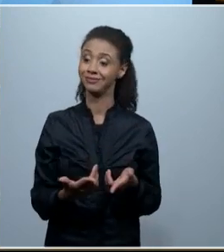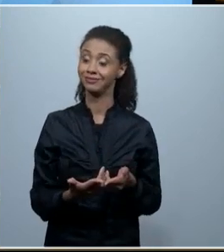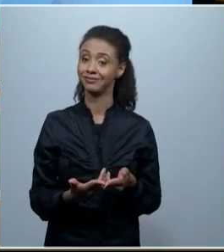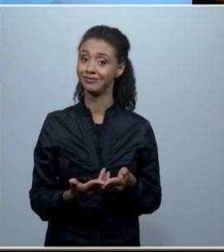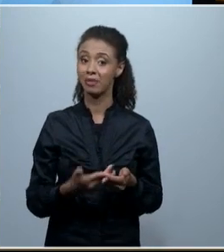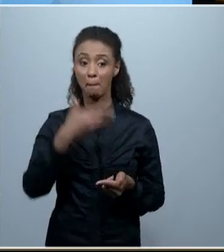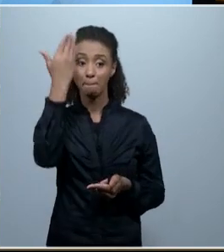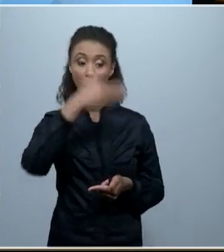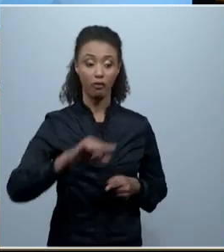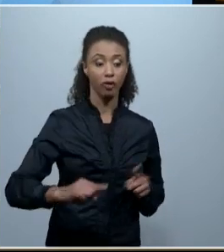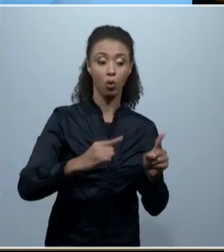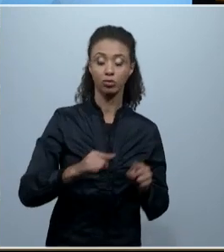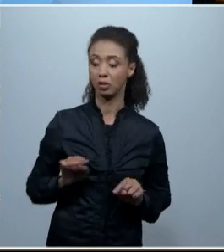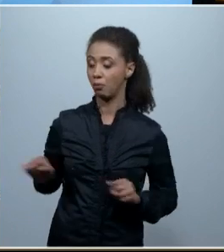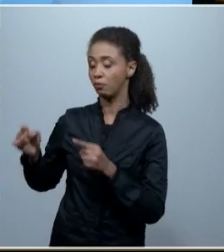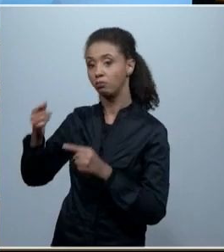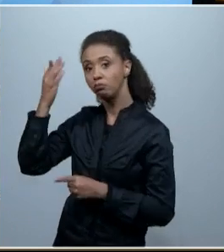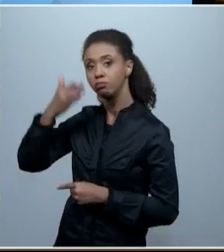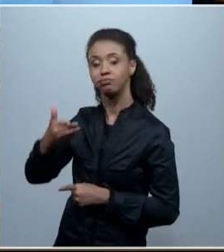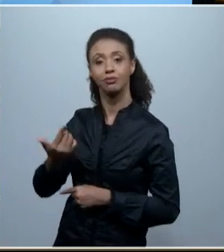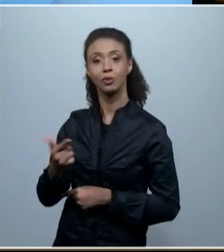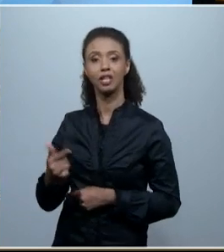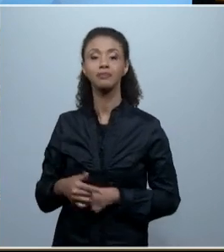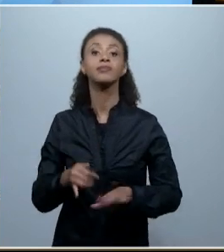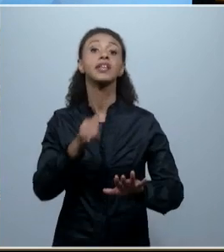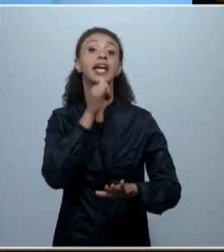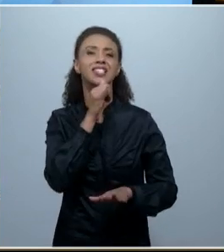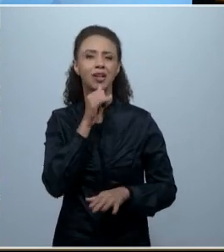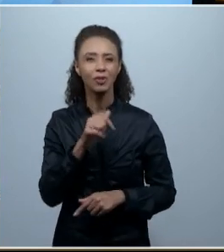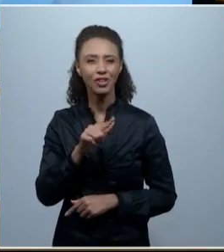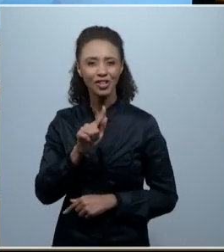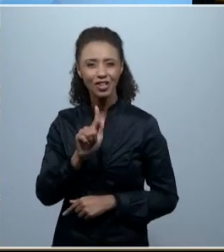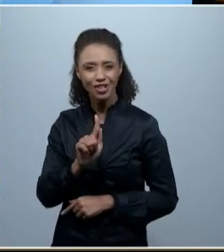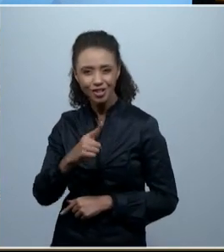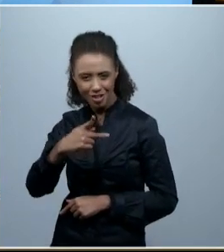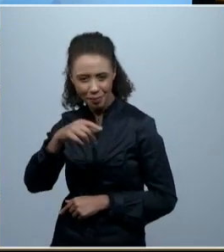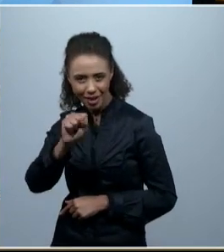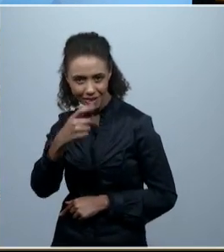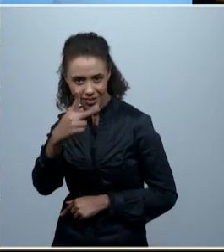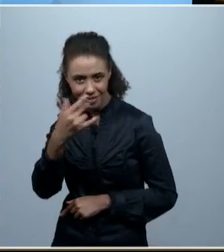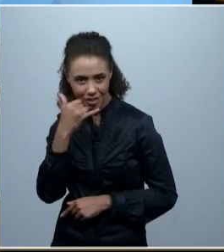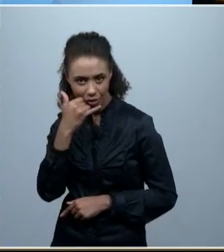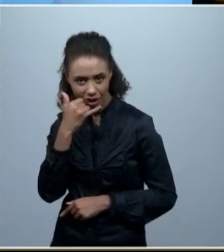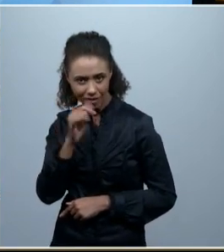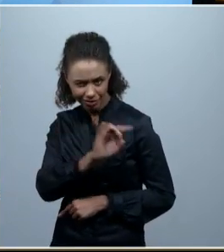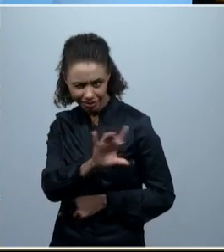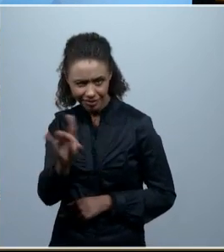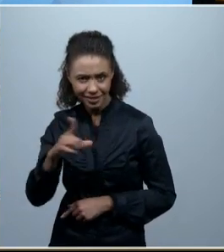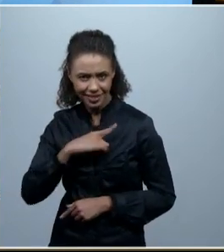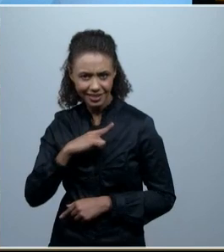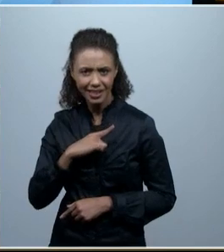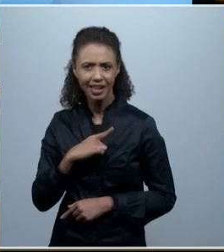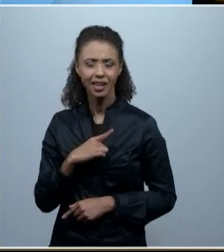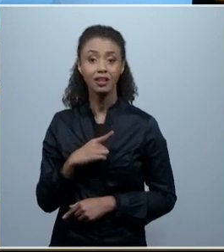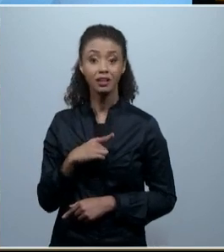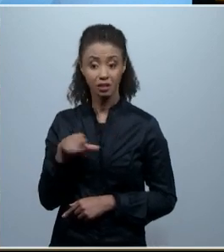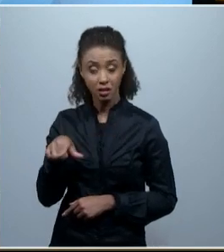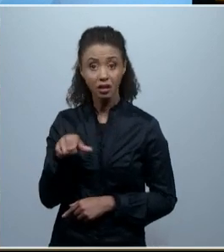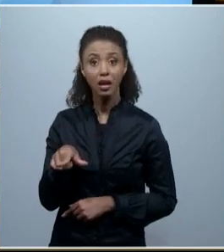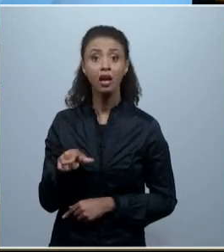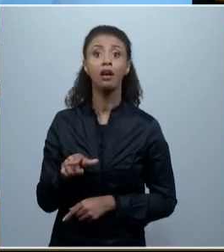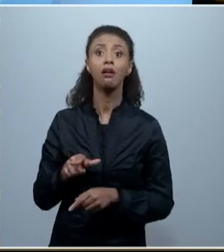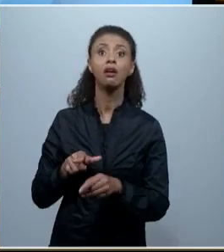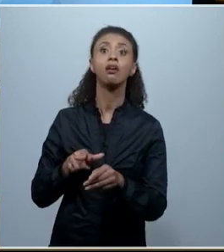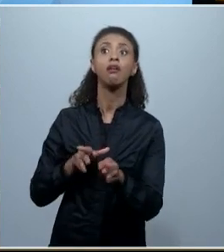hoje a gente só consegue usar o gps está no celular de cada um de nós que sabe que orienta aviões que orienta